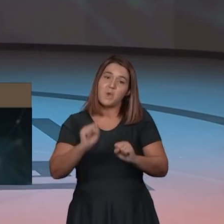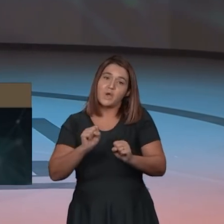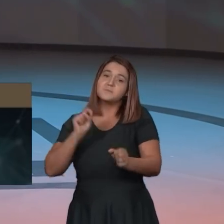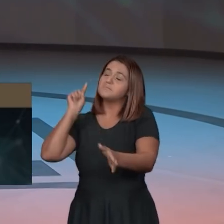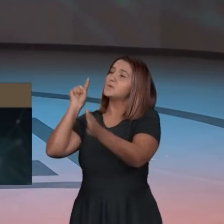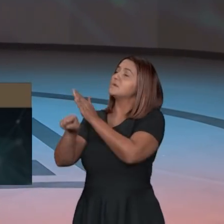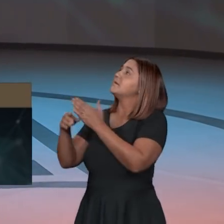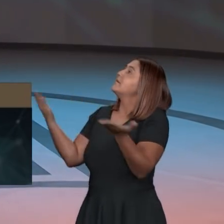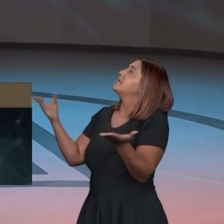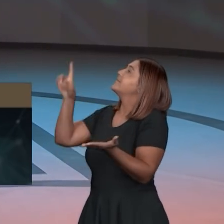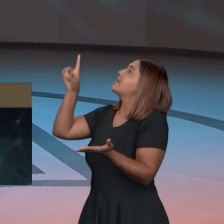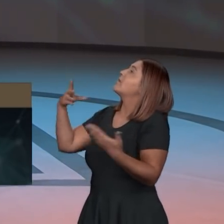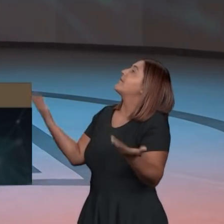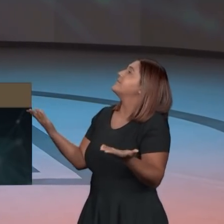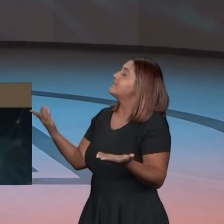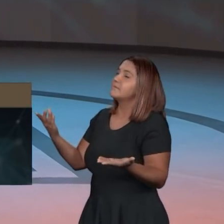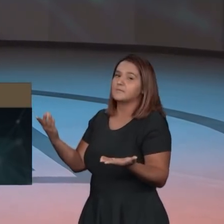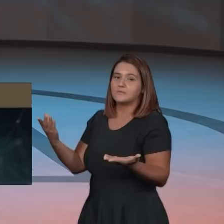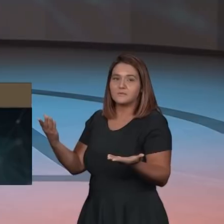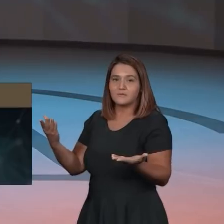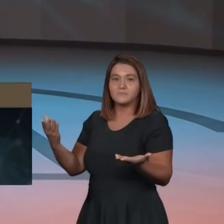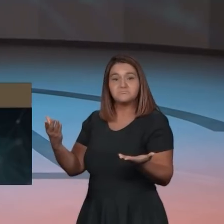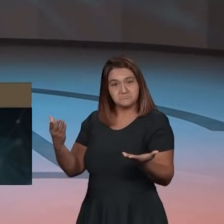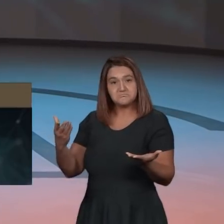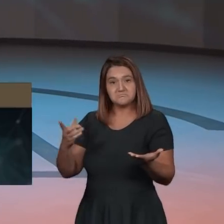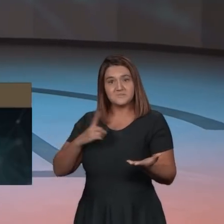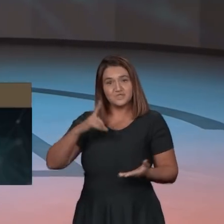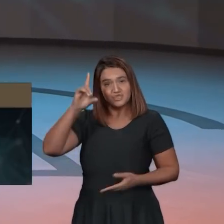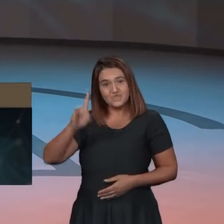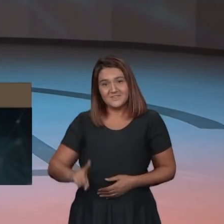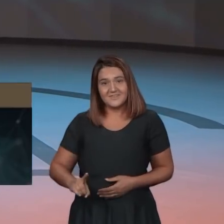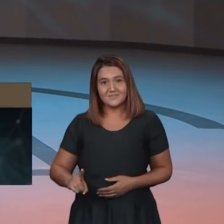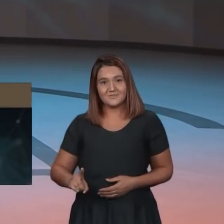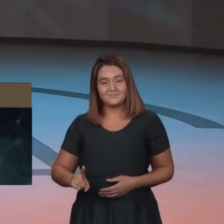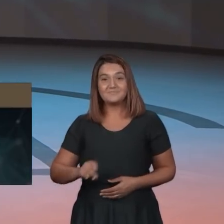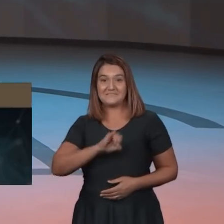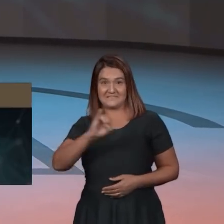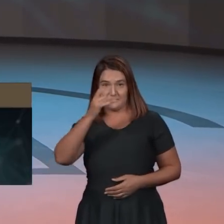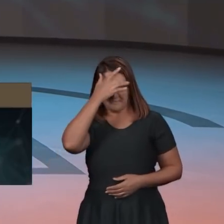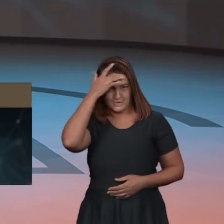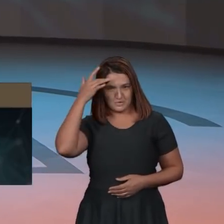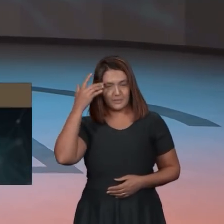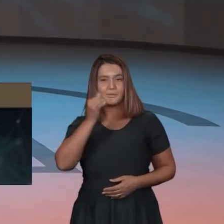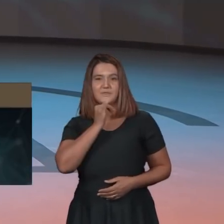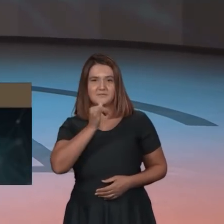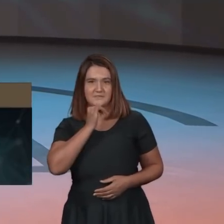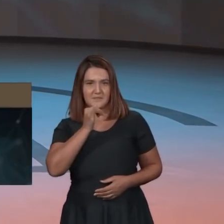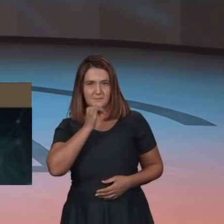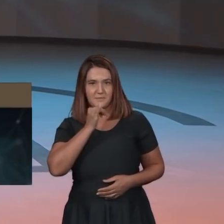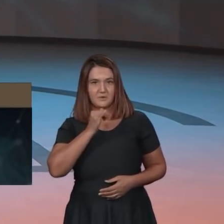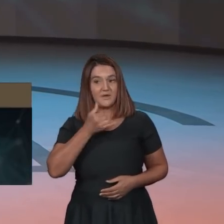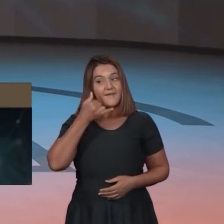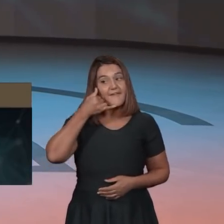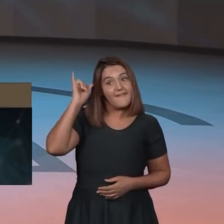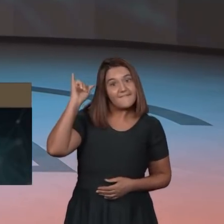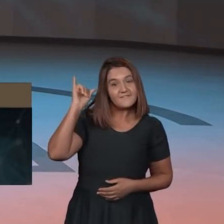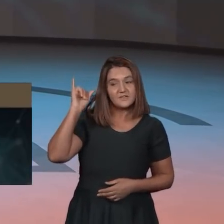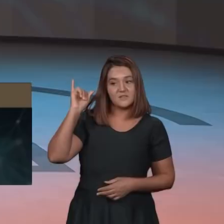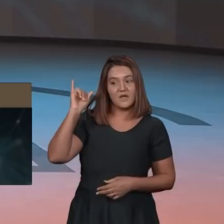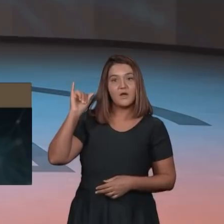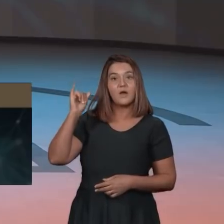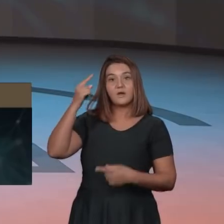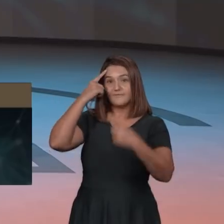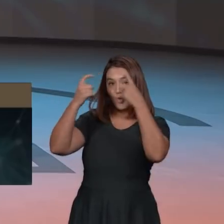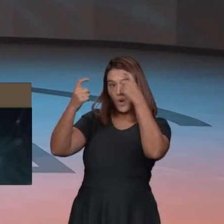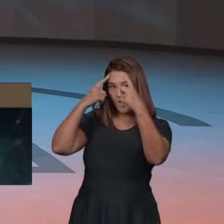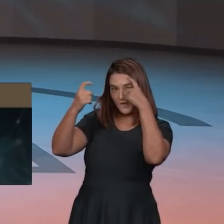Deus em tudo isso? Você sabe, de acordo com o direito penal, se alguém pode evitar um crime e não o faz,